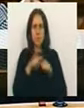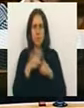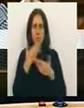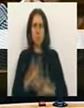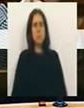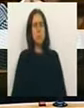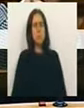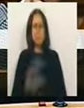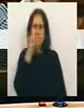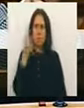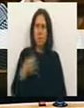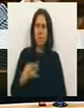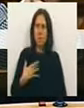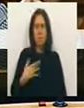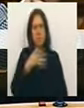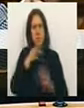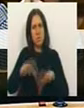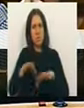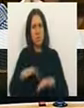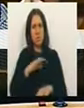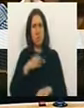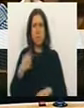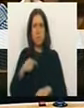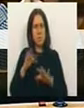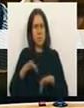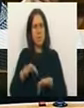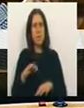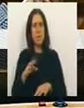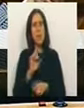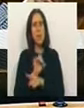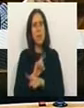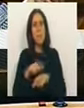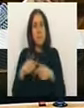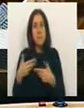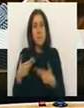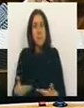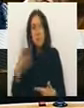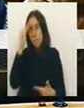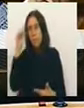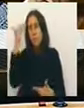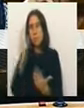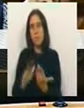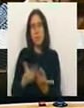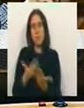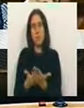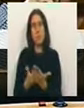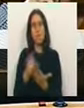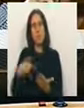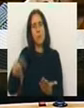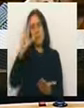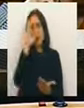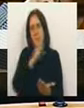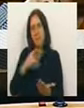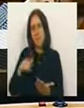com a sua continência assim o presidente terminarei é uma proposta do presente e do futuro porque nós sabemos que vamos ter